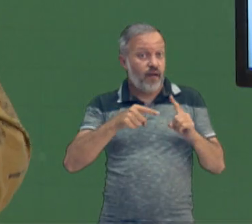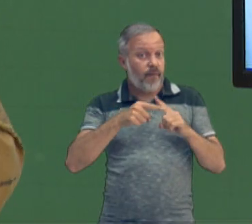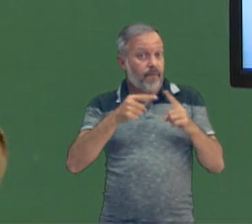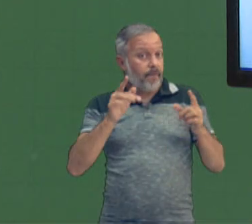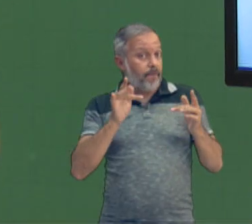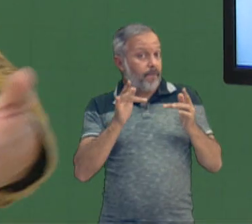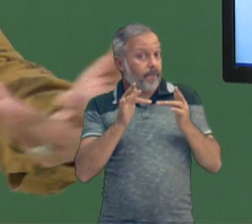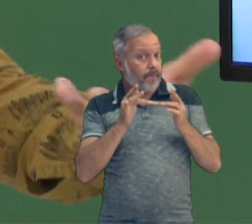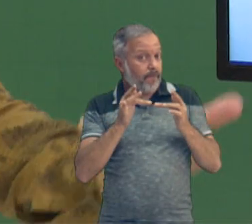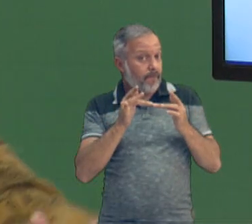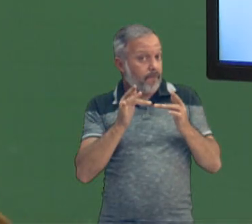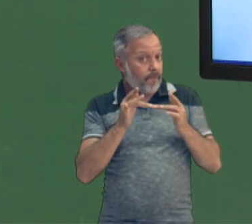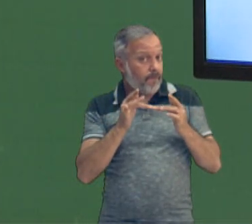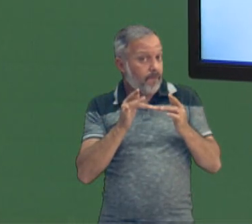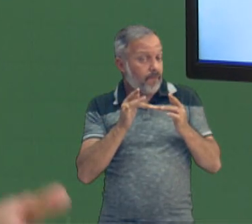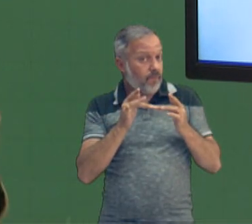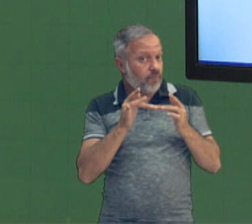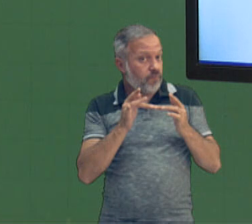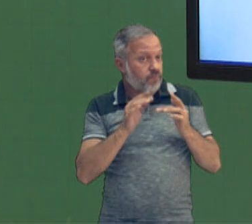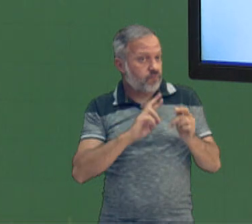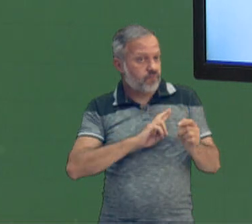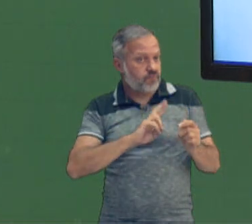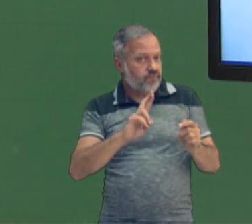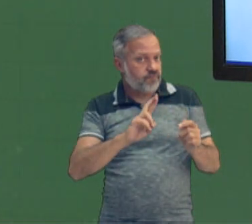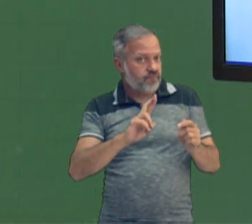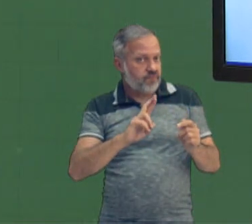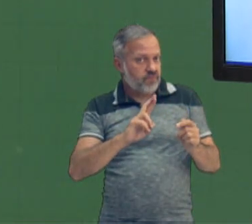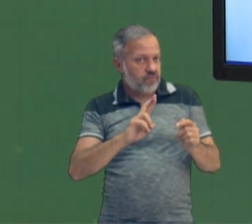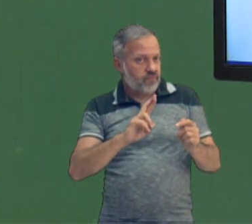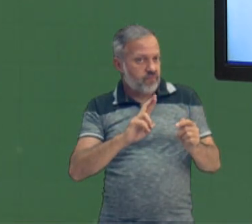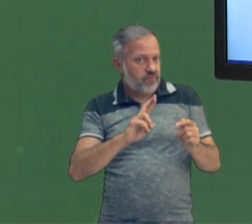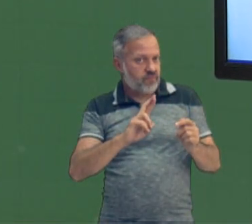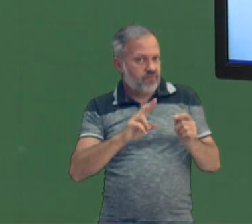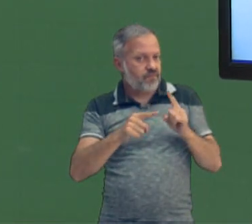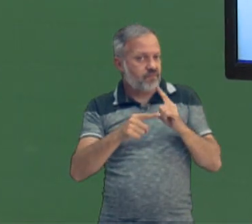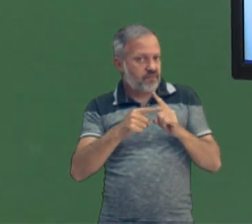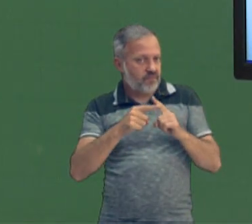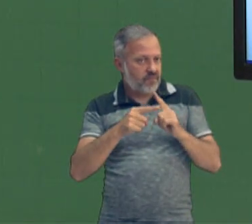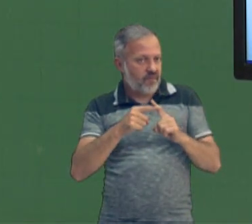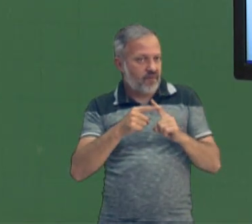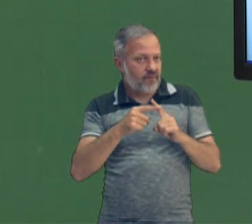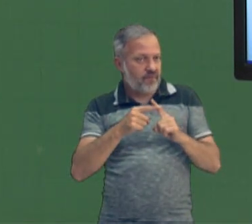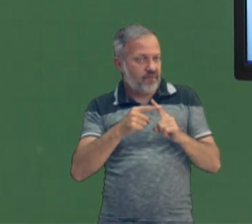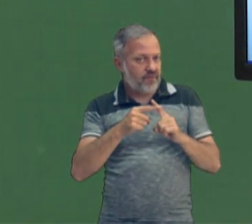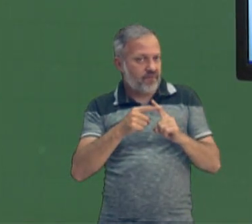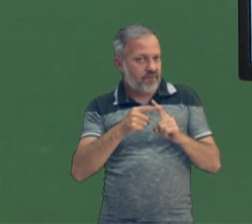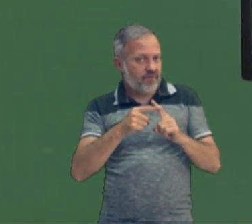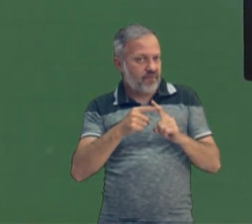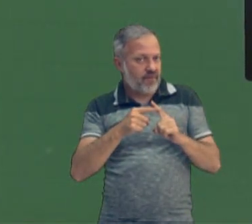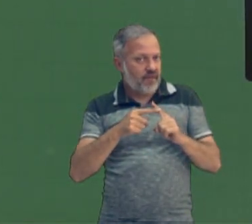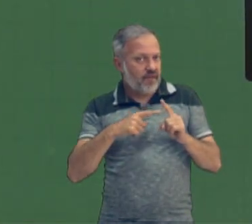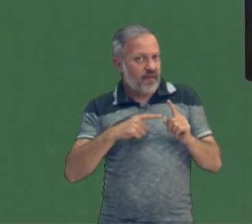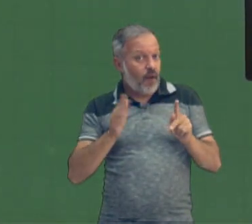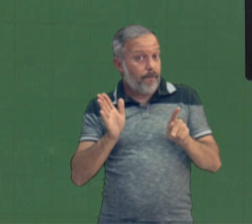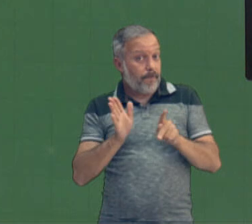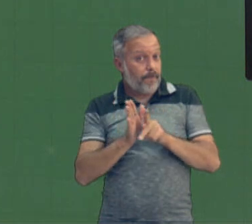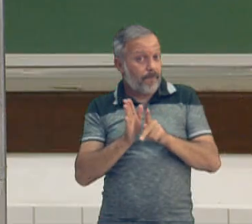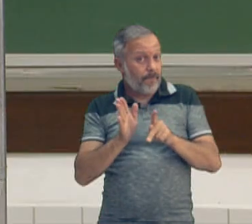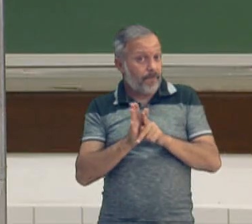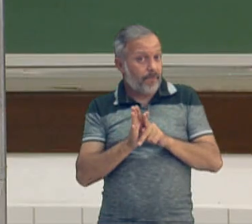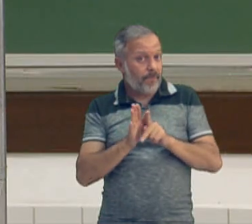a arte é meio periférica, em outras ela é essencial, inclusive em algumas faz parte inclusive da